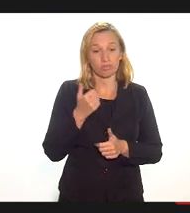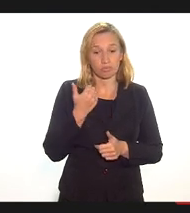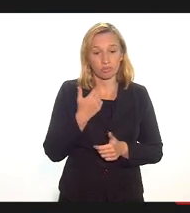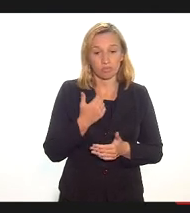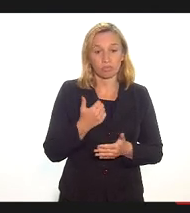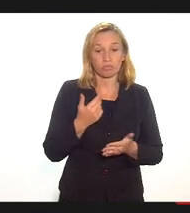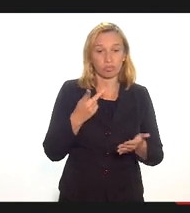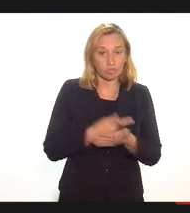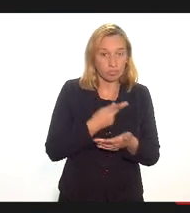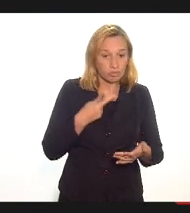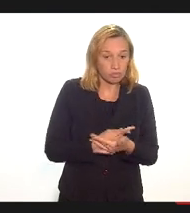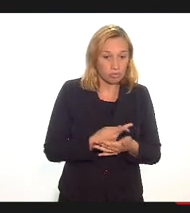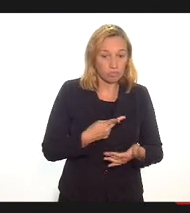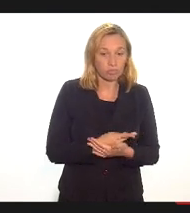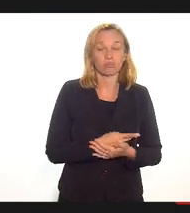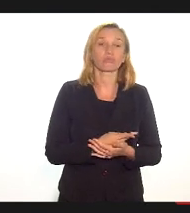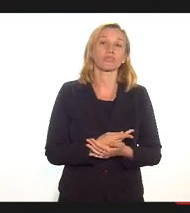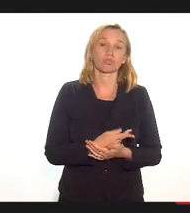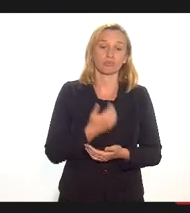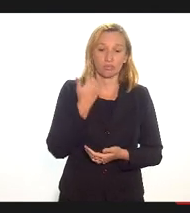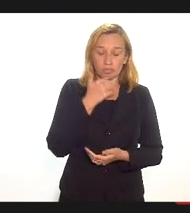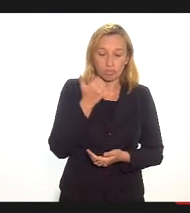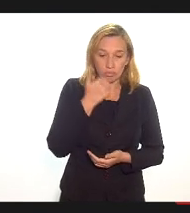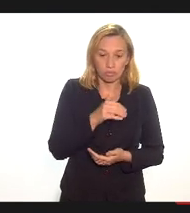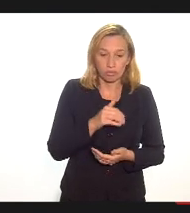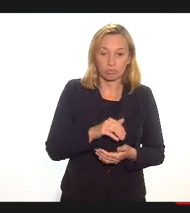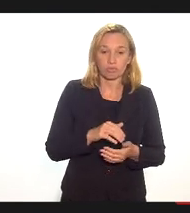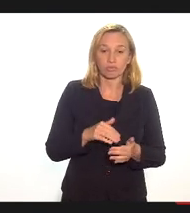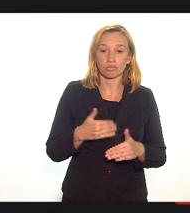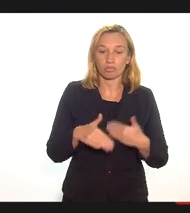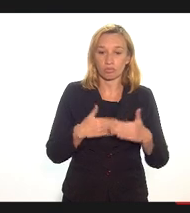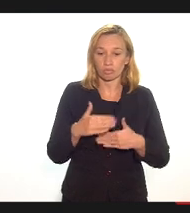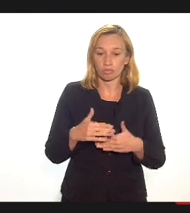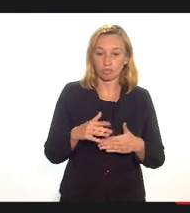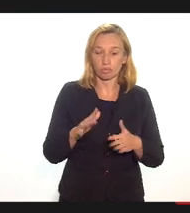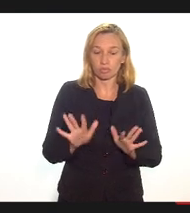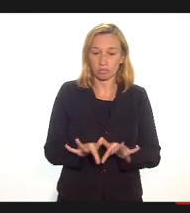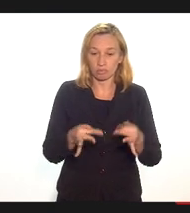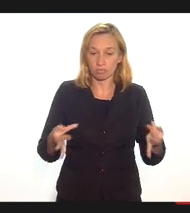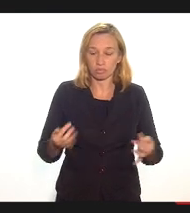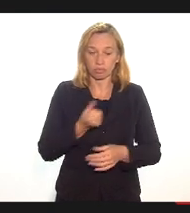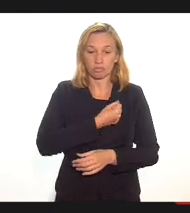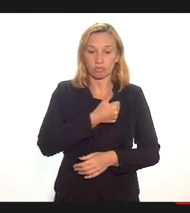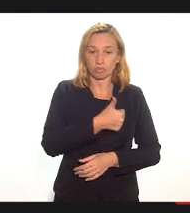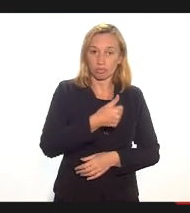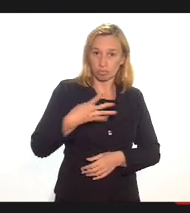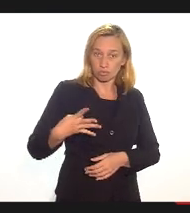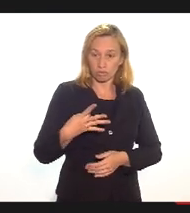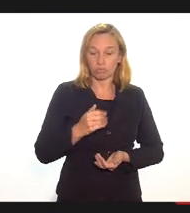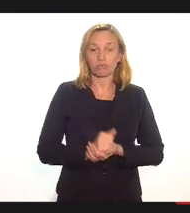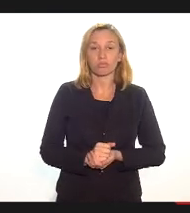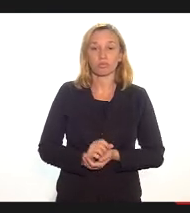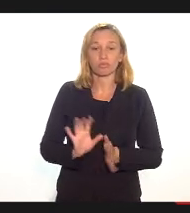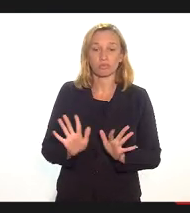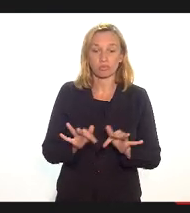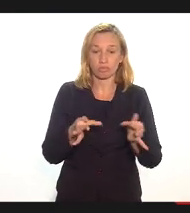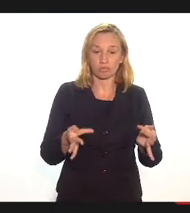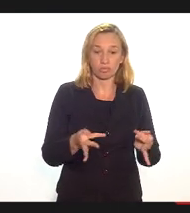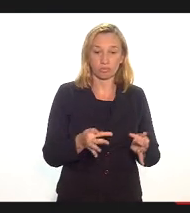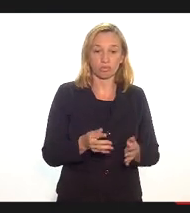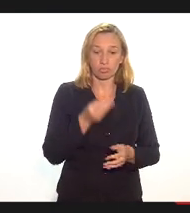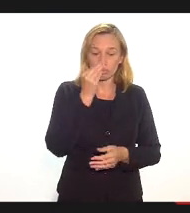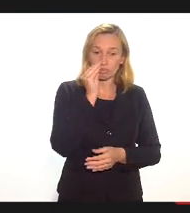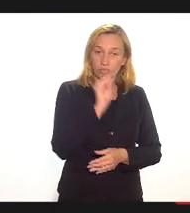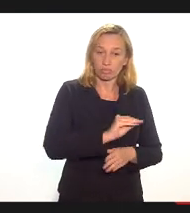foi através do processo seletivo simplificado número 14, que simplesmente